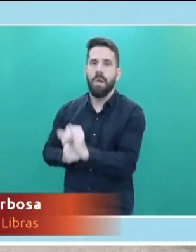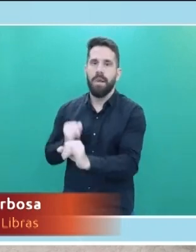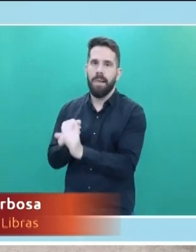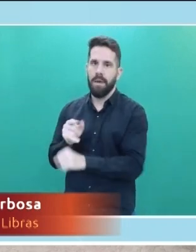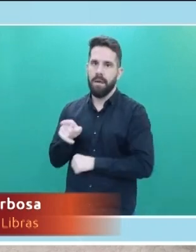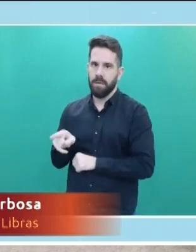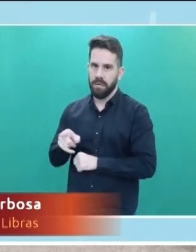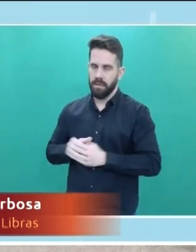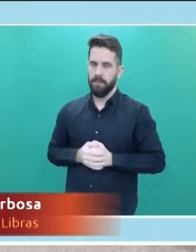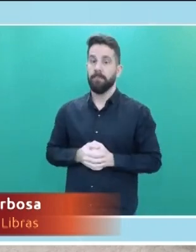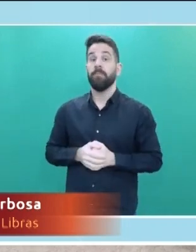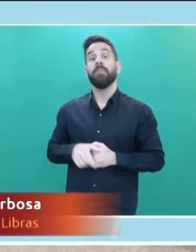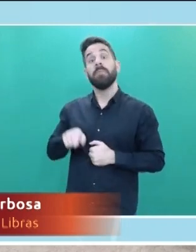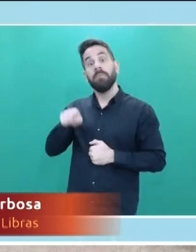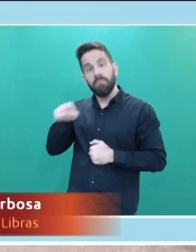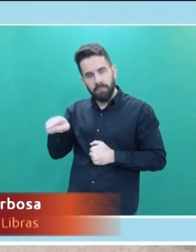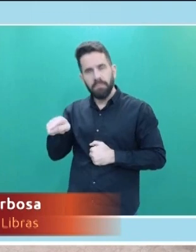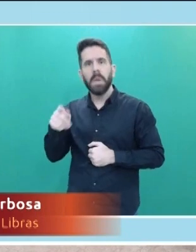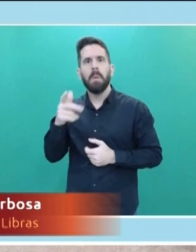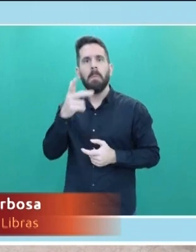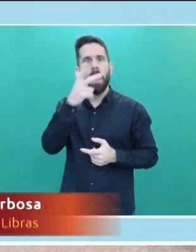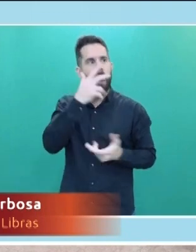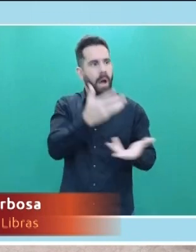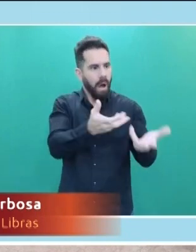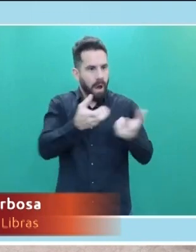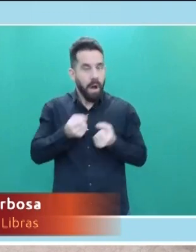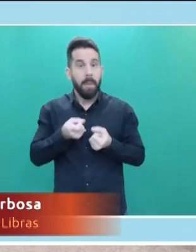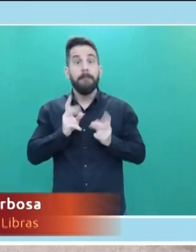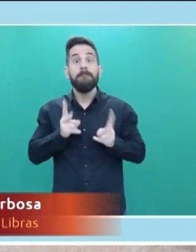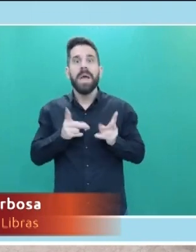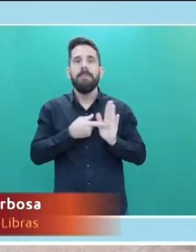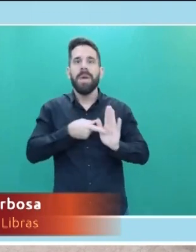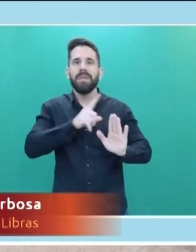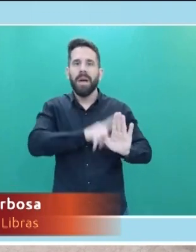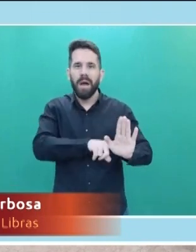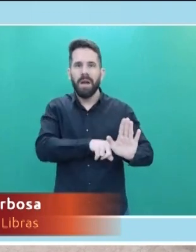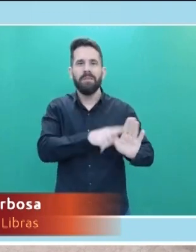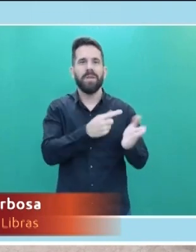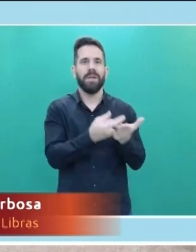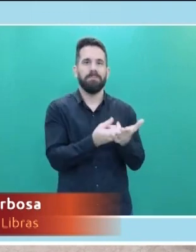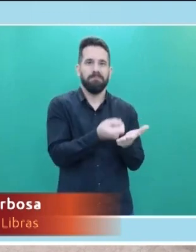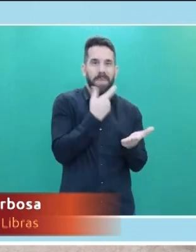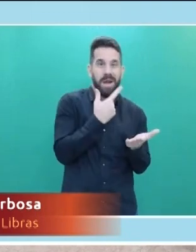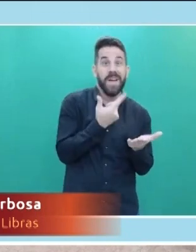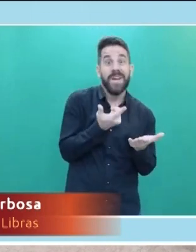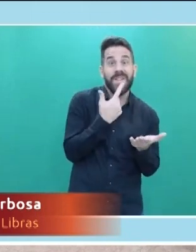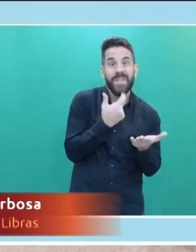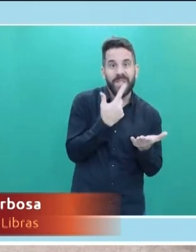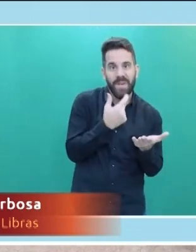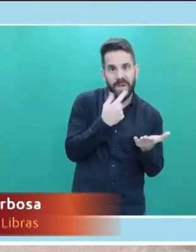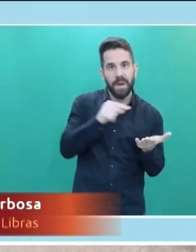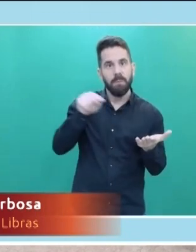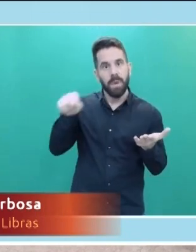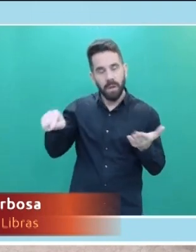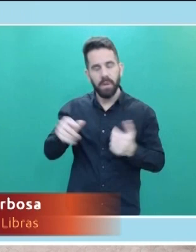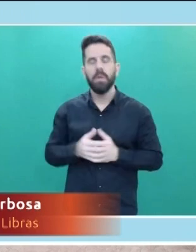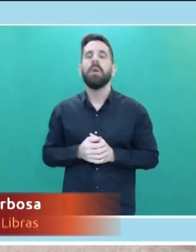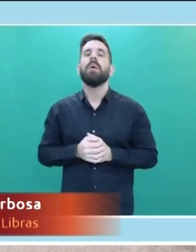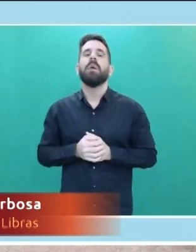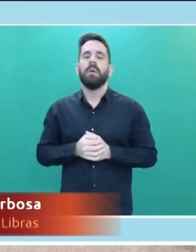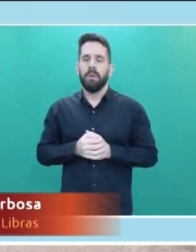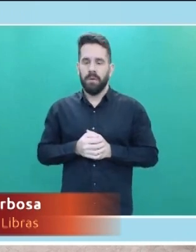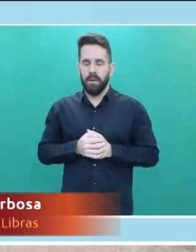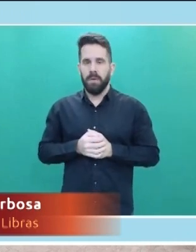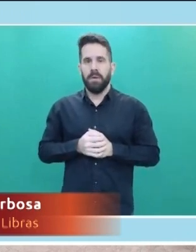essa metáfora da Red Pill para suas comunidades, para suas subculturas. E dentro desse ecossistema maior, que a gente chama